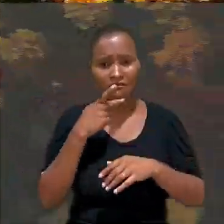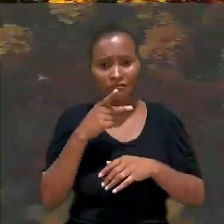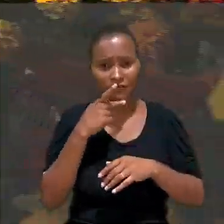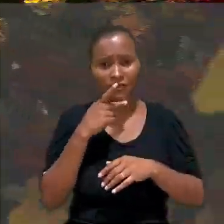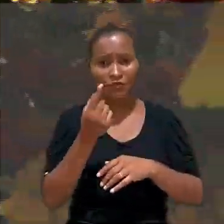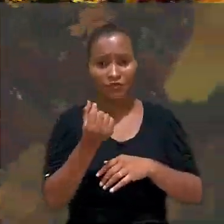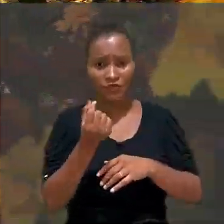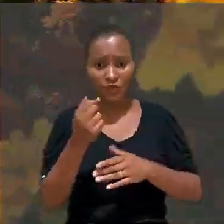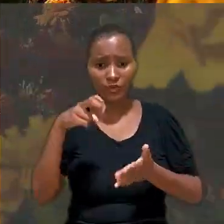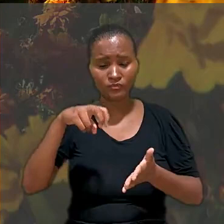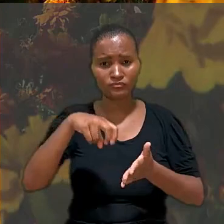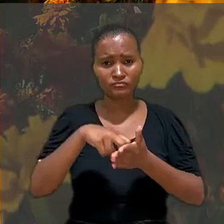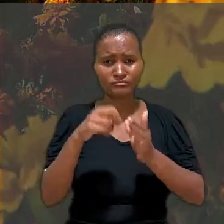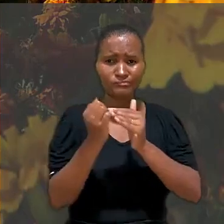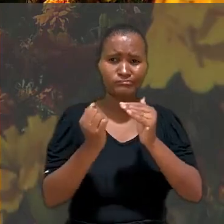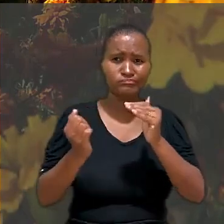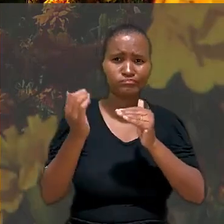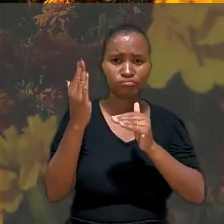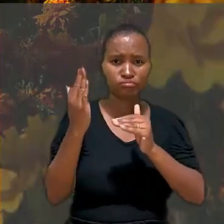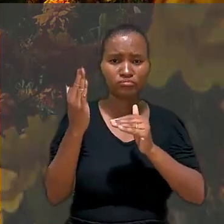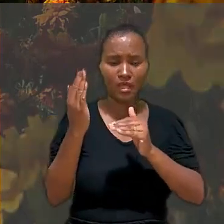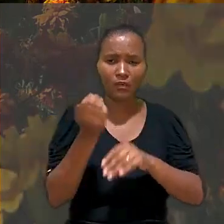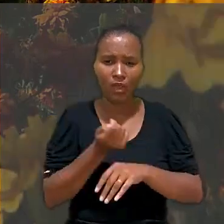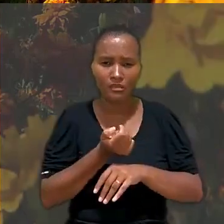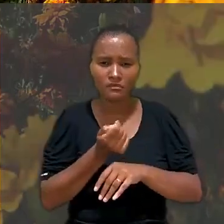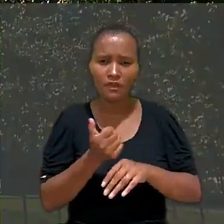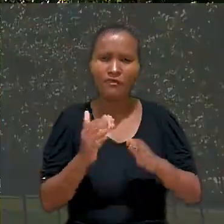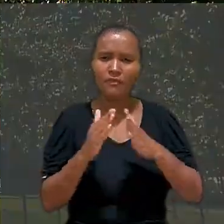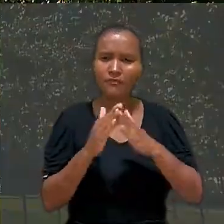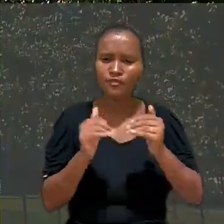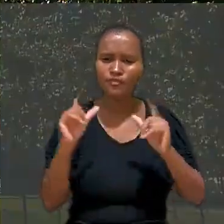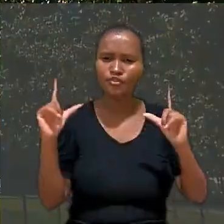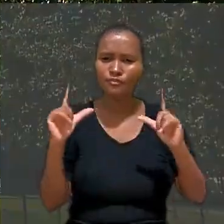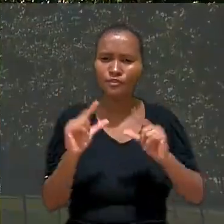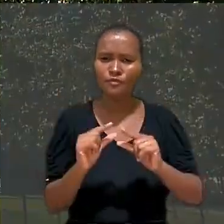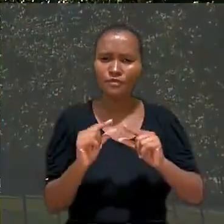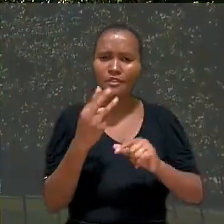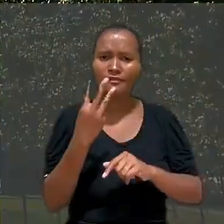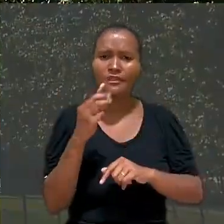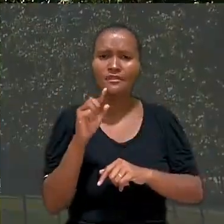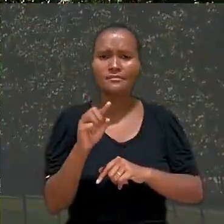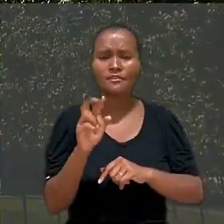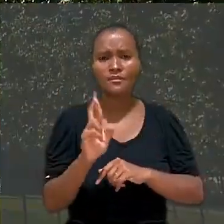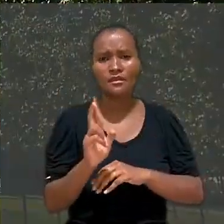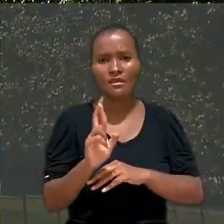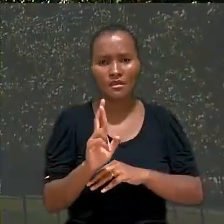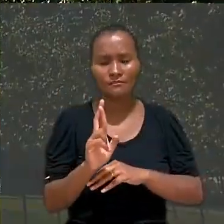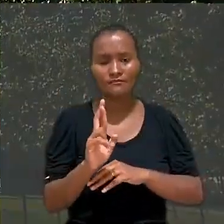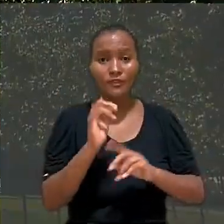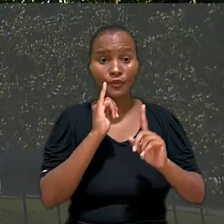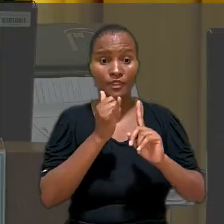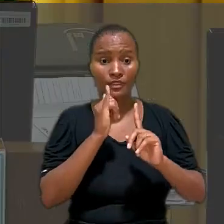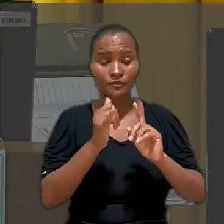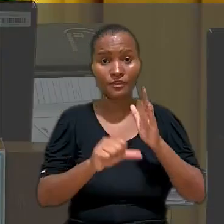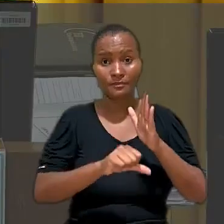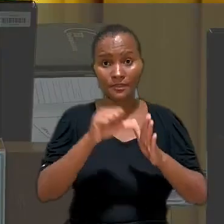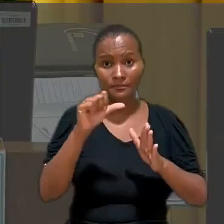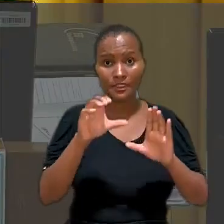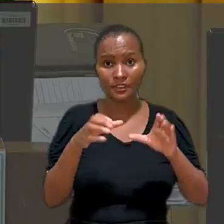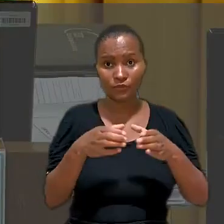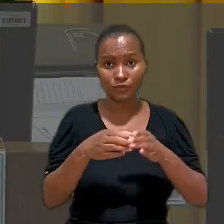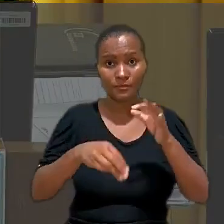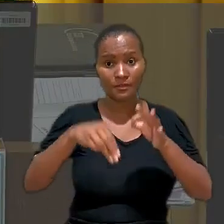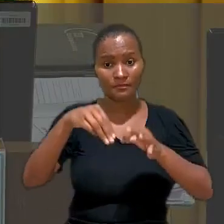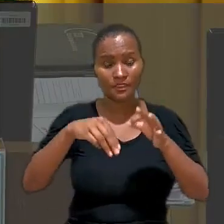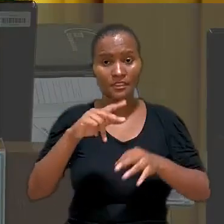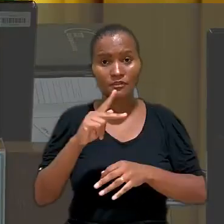empresa alegou que o valor da condenação superava o razoável e pediu que fosse reduzido para R$ 3.000. O relator na